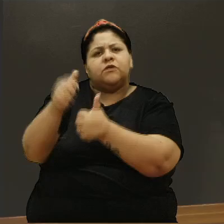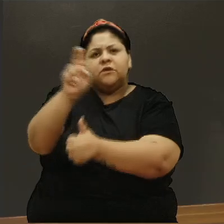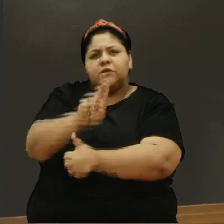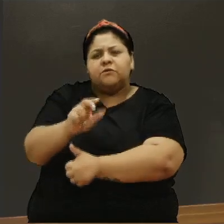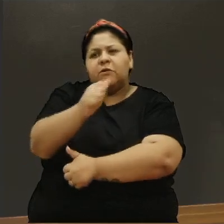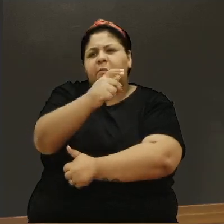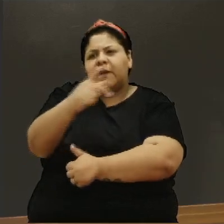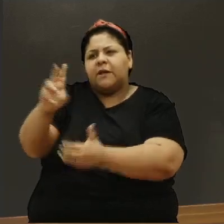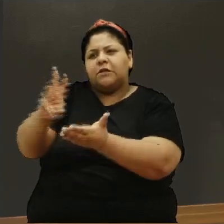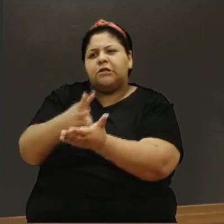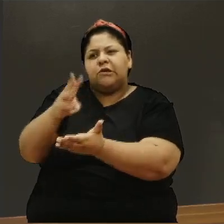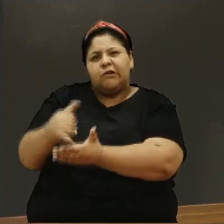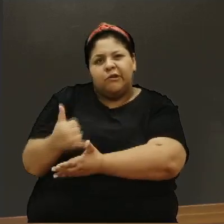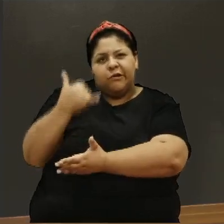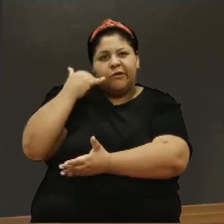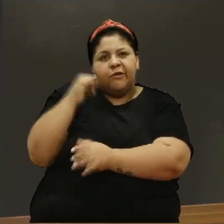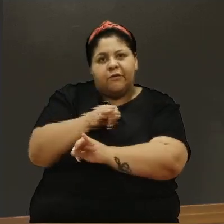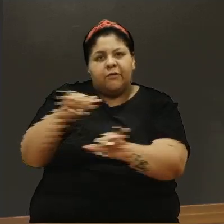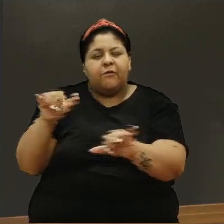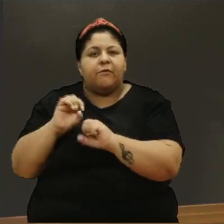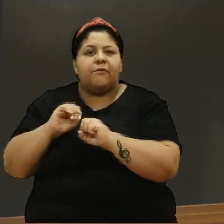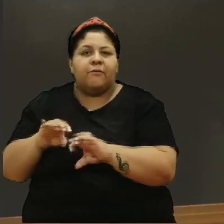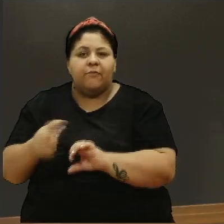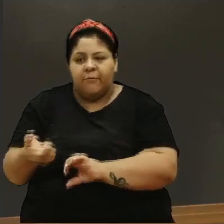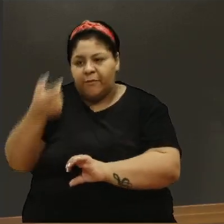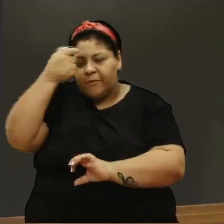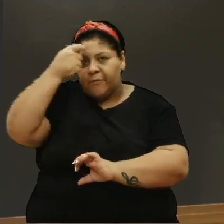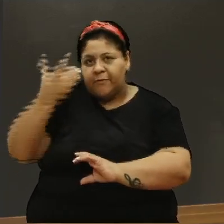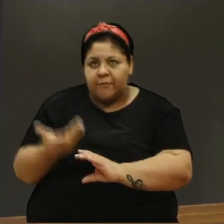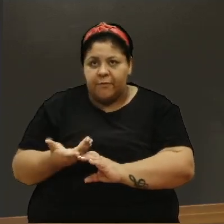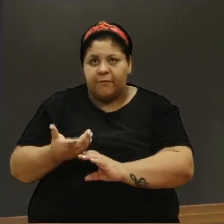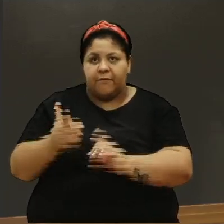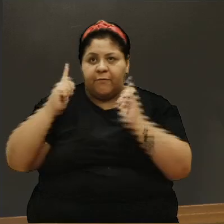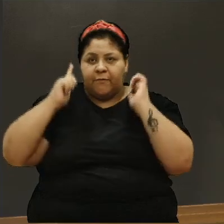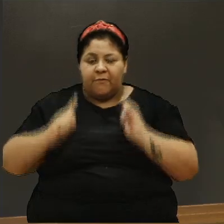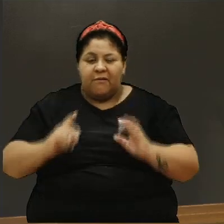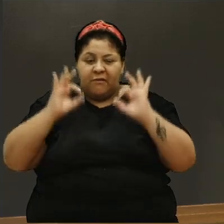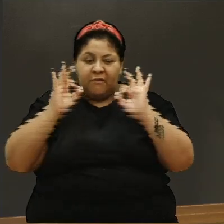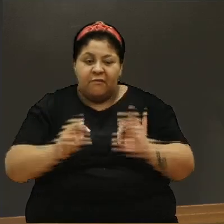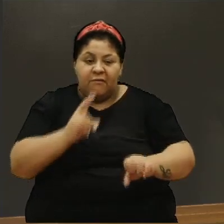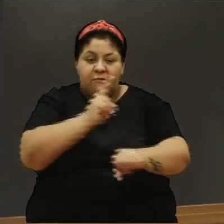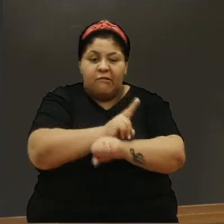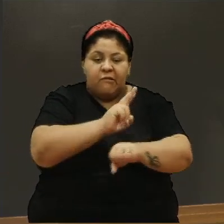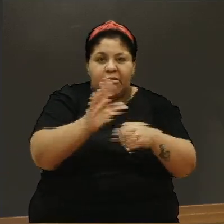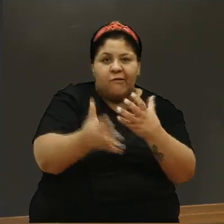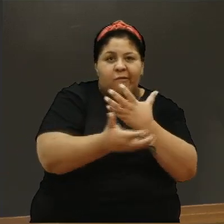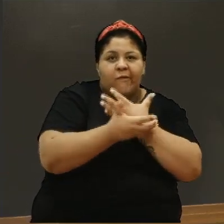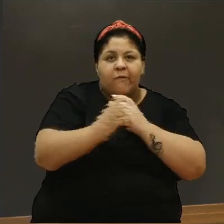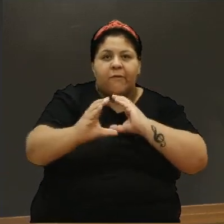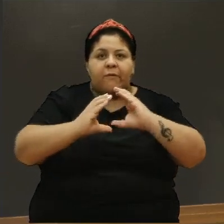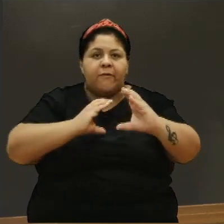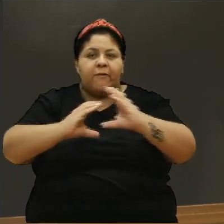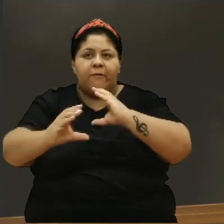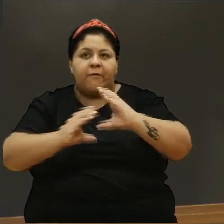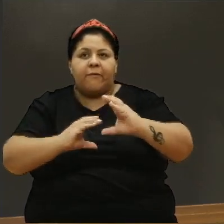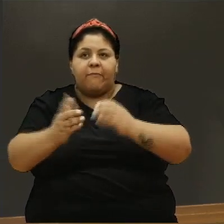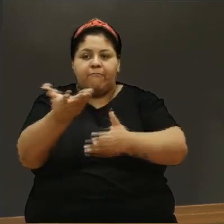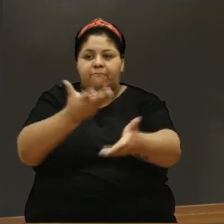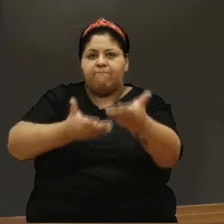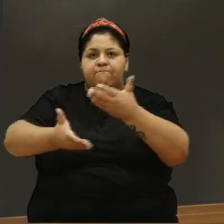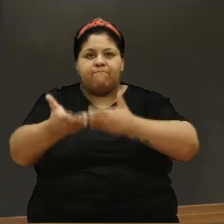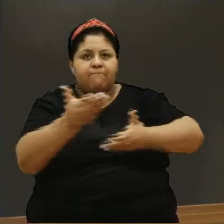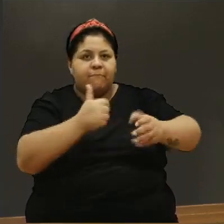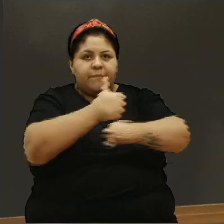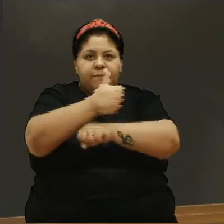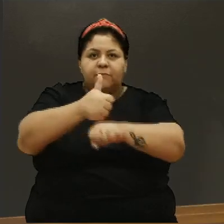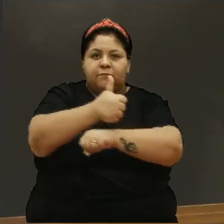e também telefone, campanhas de educação e conscientização, gestão eficiente das vagas de acolhimento e comunicação recíproca entre os